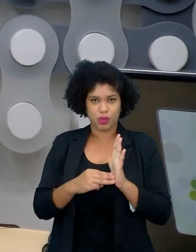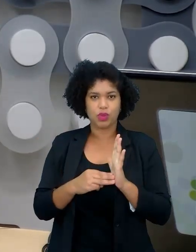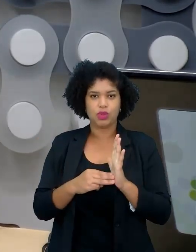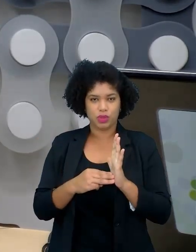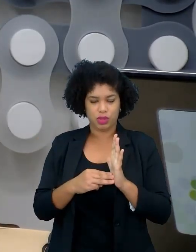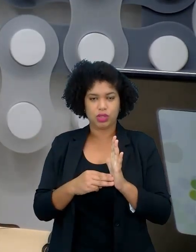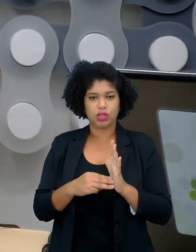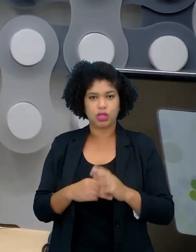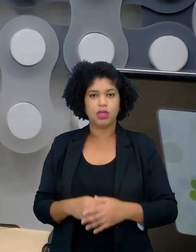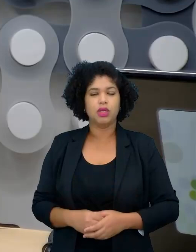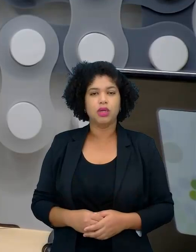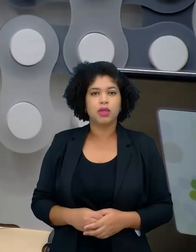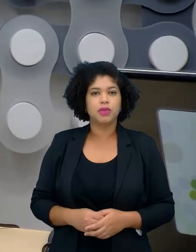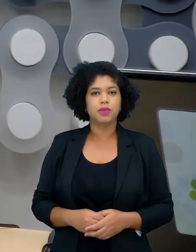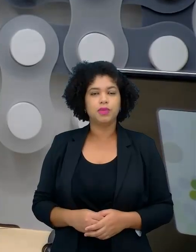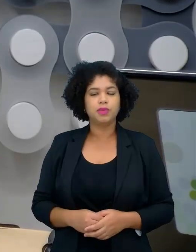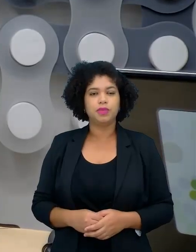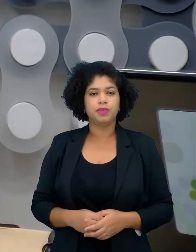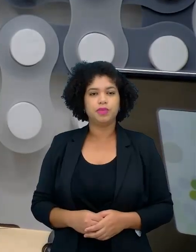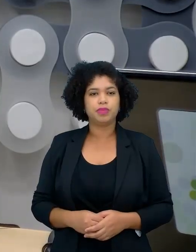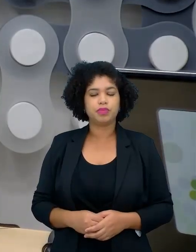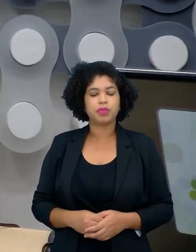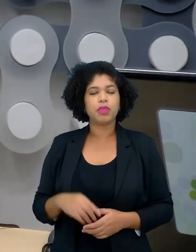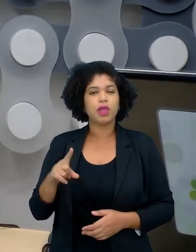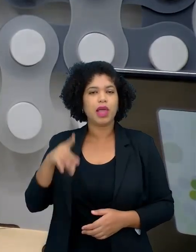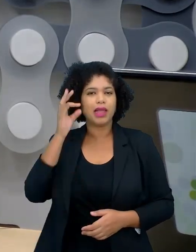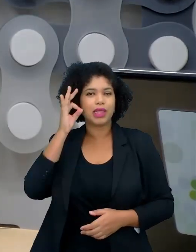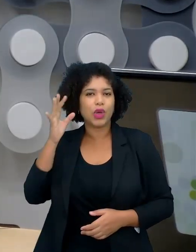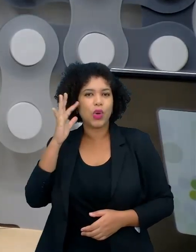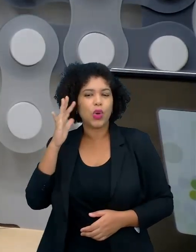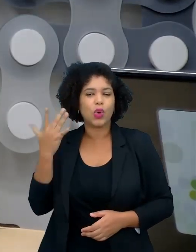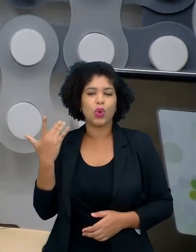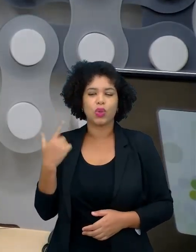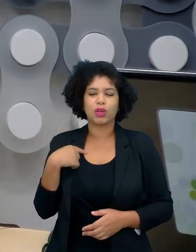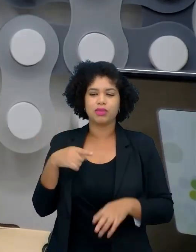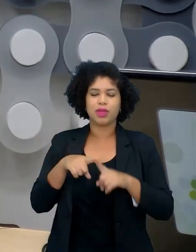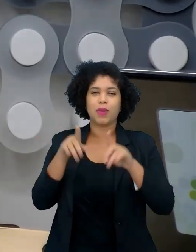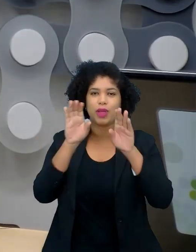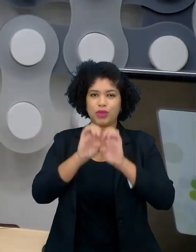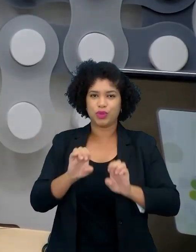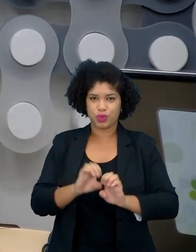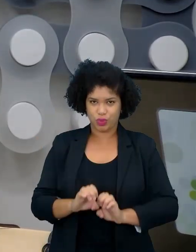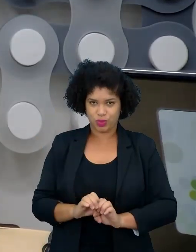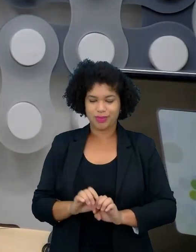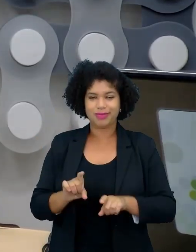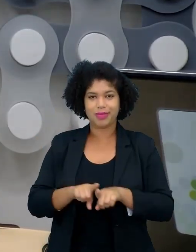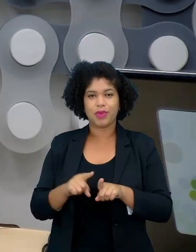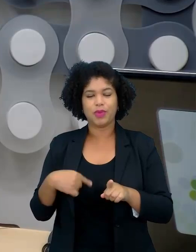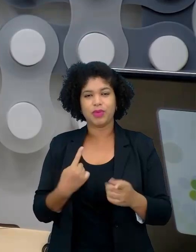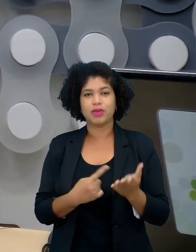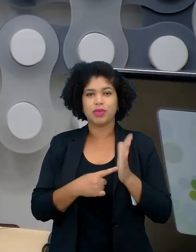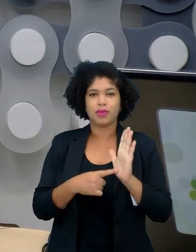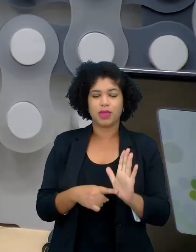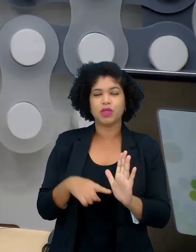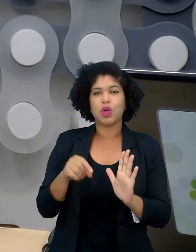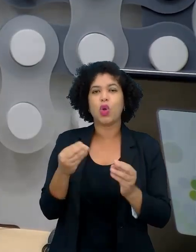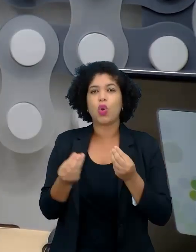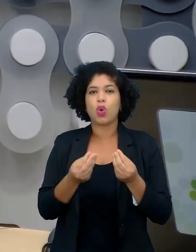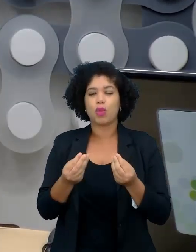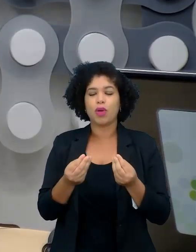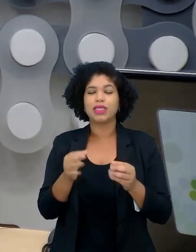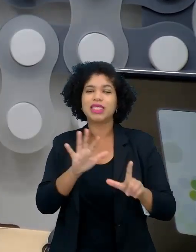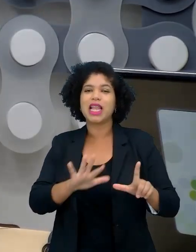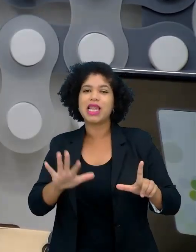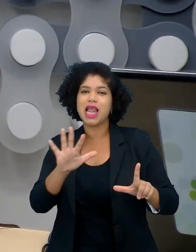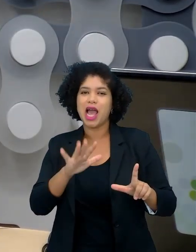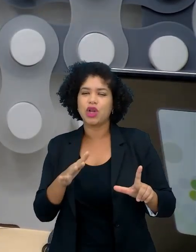ela de uma forma teórica e metodológica, estruturada, e depois nós apresentamos também um cenário da metodologia,